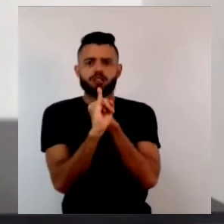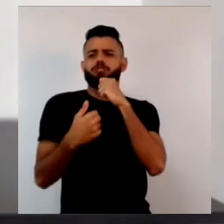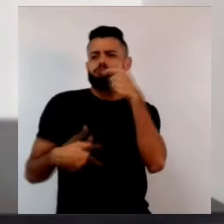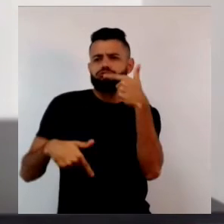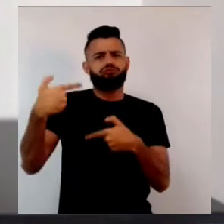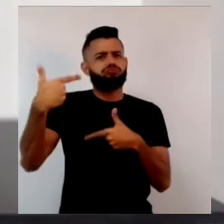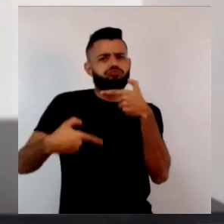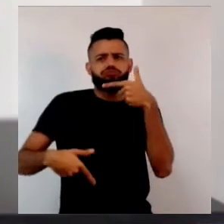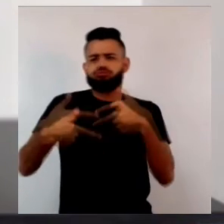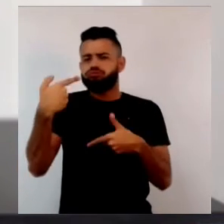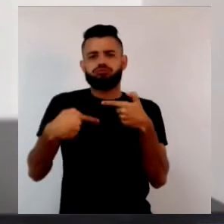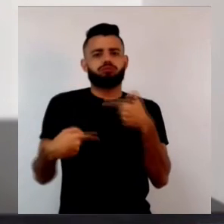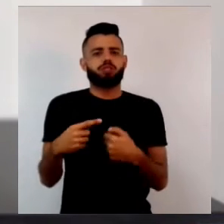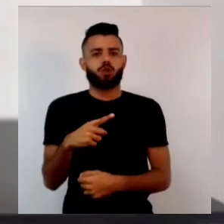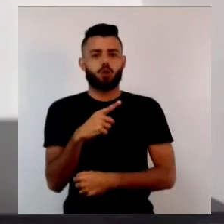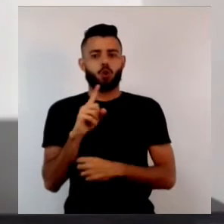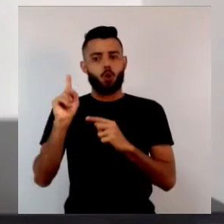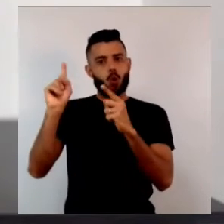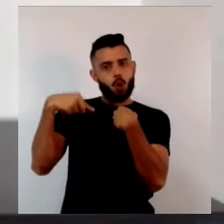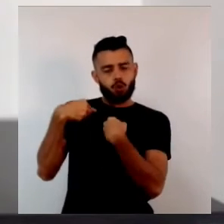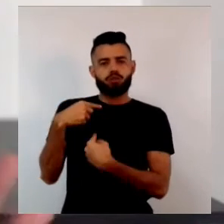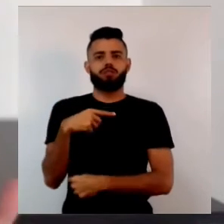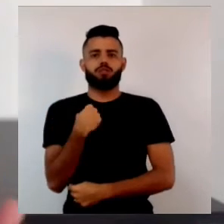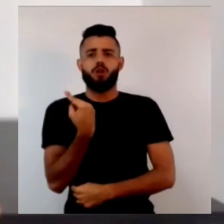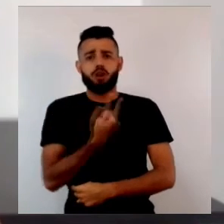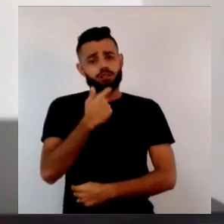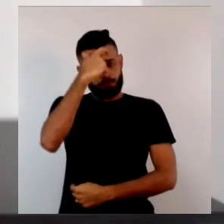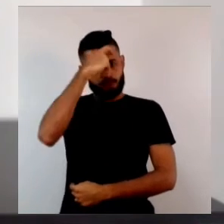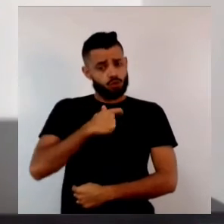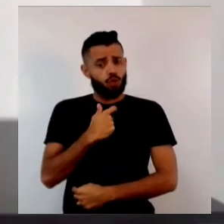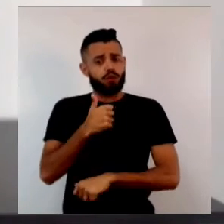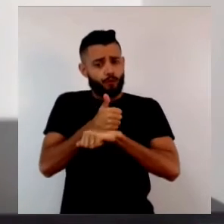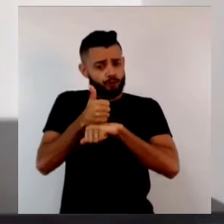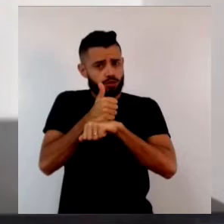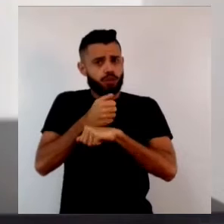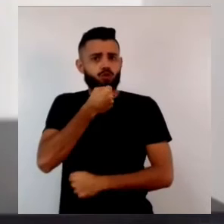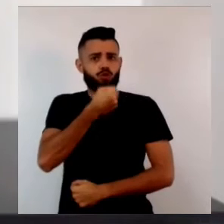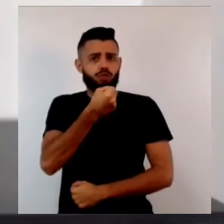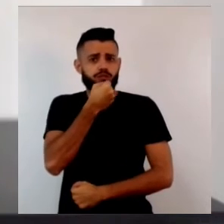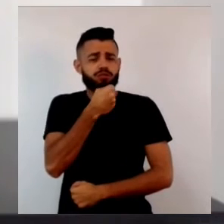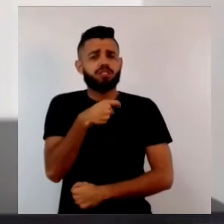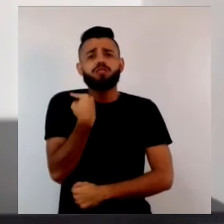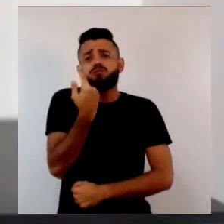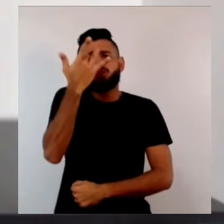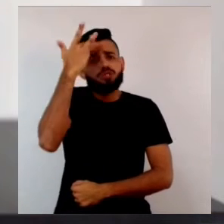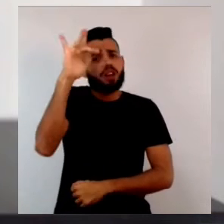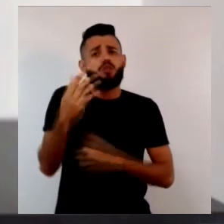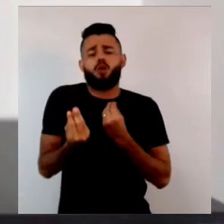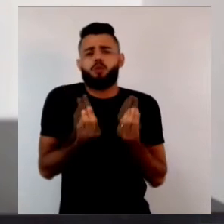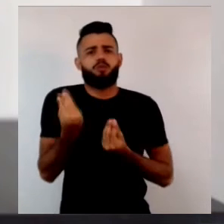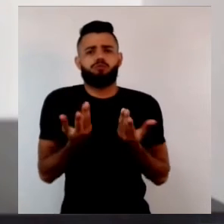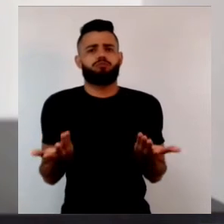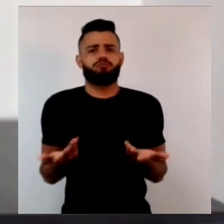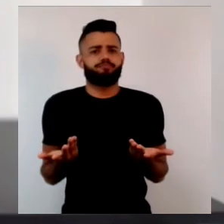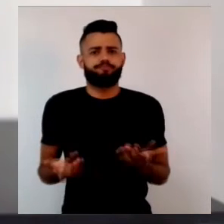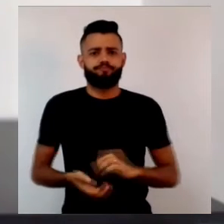nós, comunicadores, jornalistas, e a gente meio que ainda não sabe muito bem como reagir a esse mundo novo, assim, né?